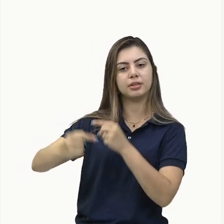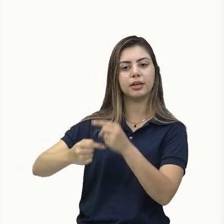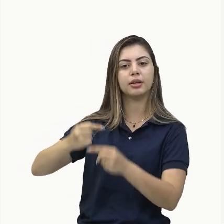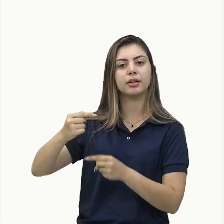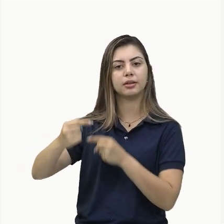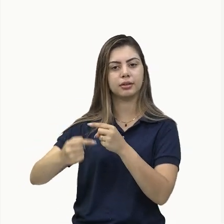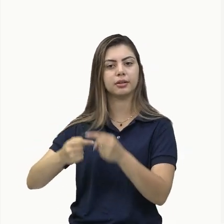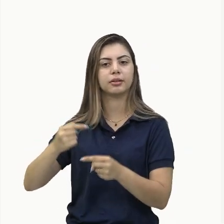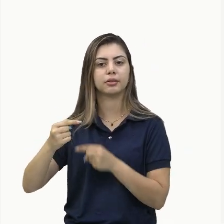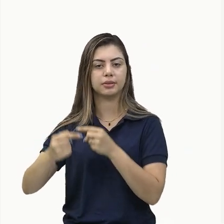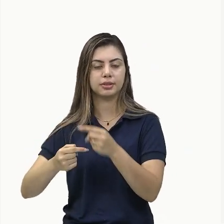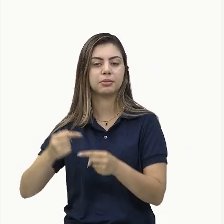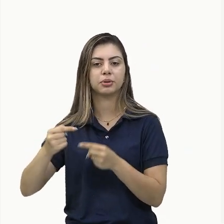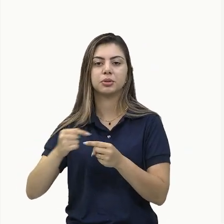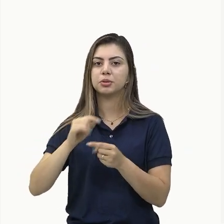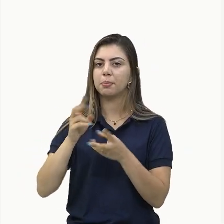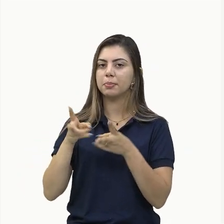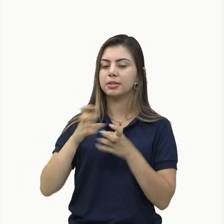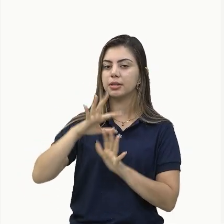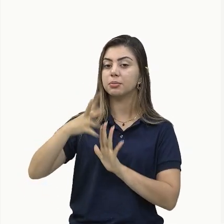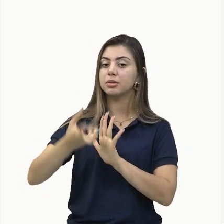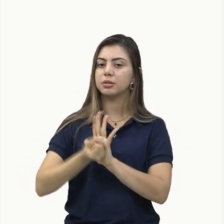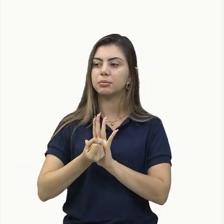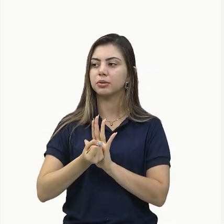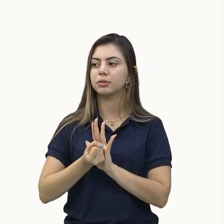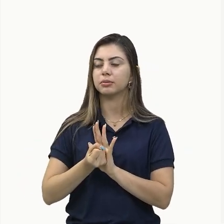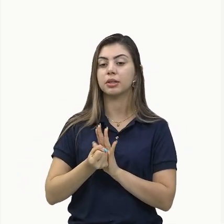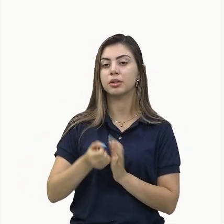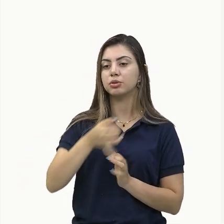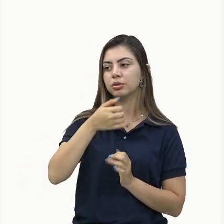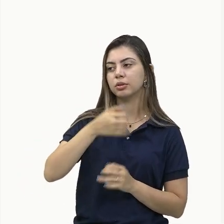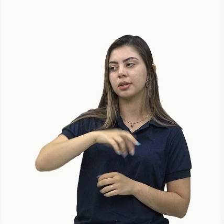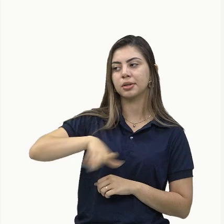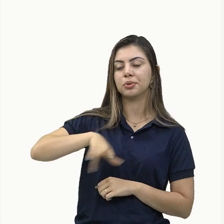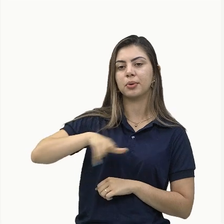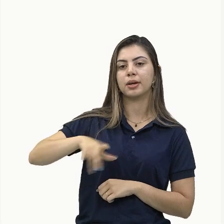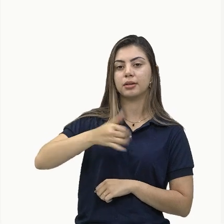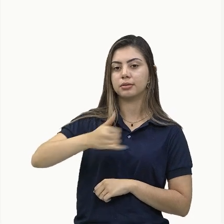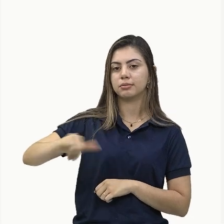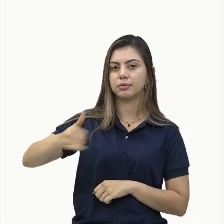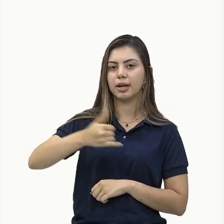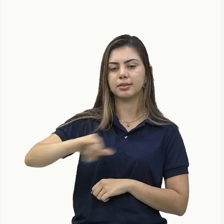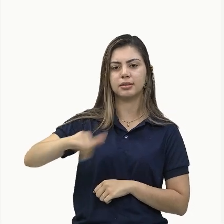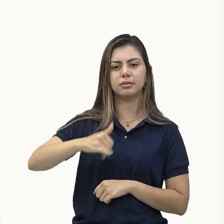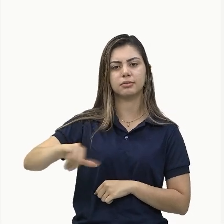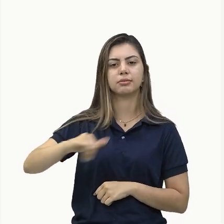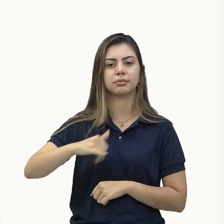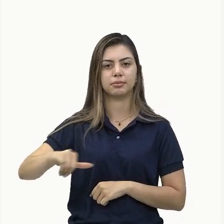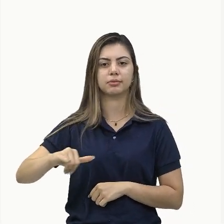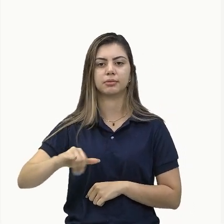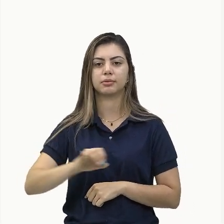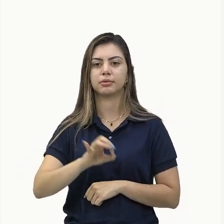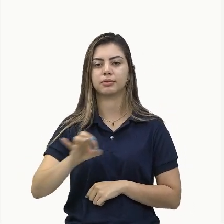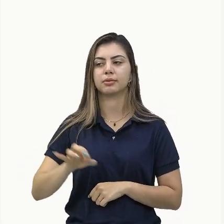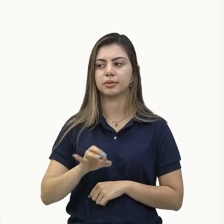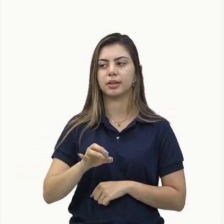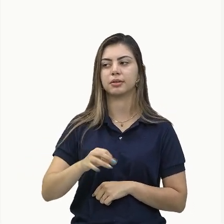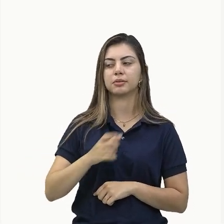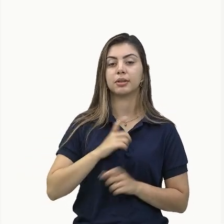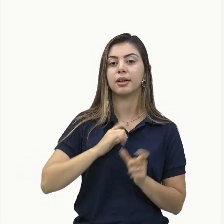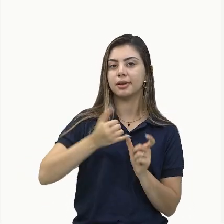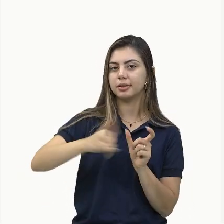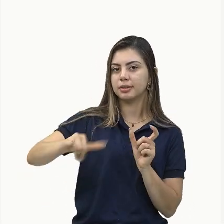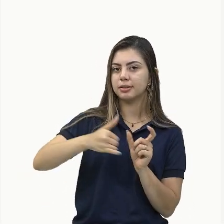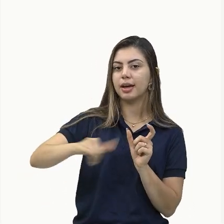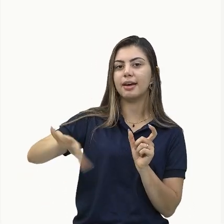Olha o símbolo e temos também uma equação, né? Lembram? Olha só, os receptores consomem